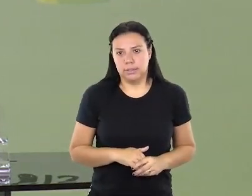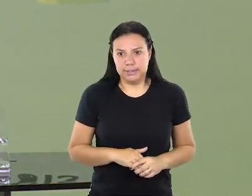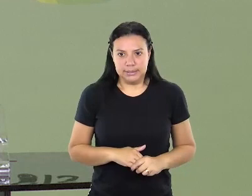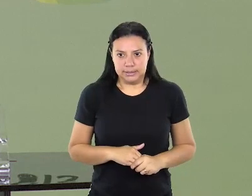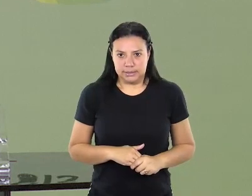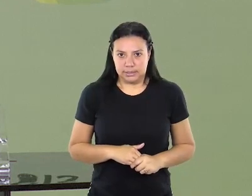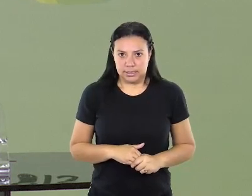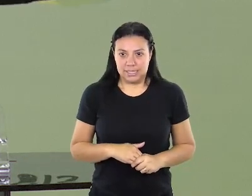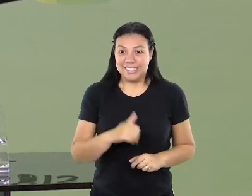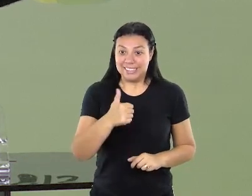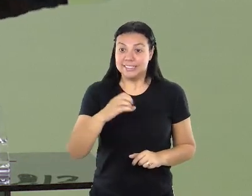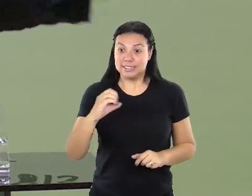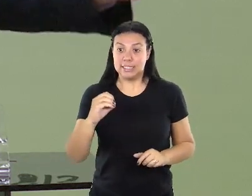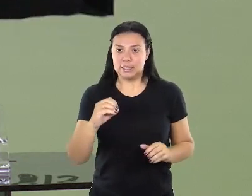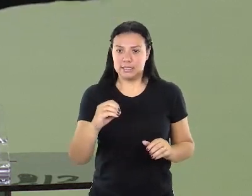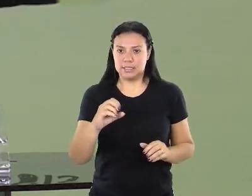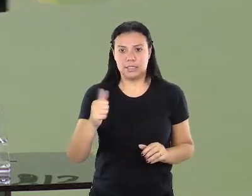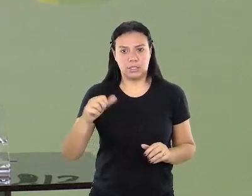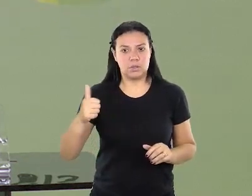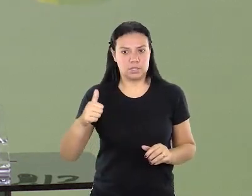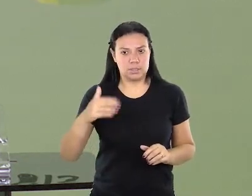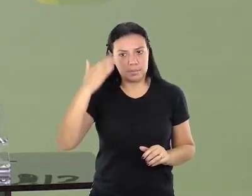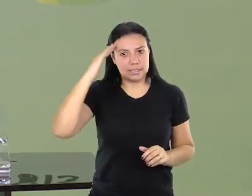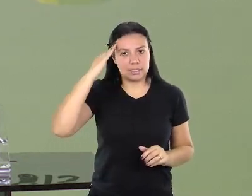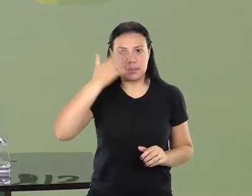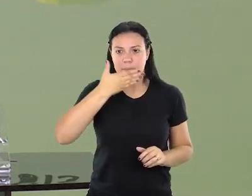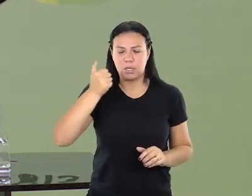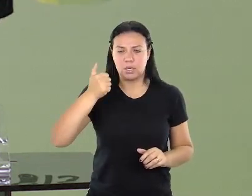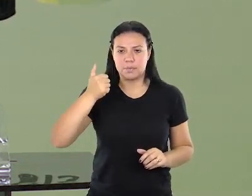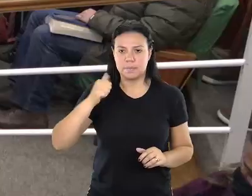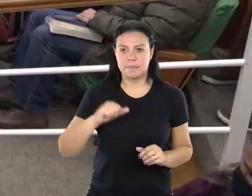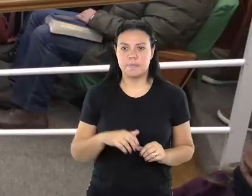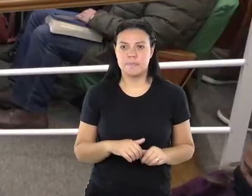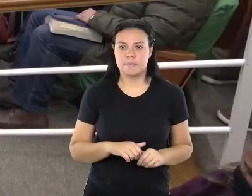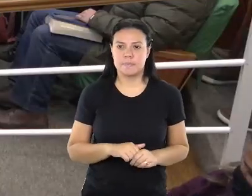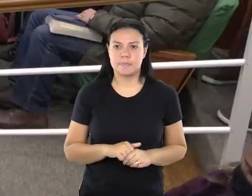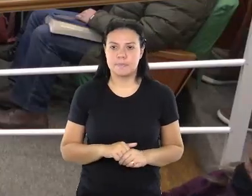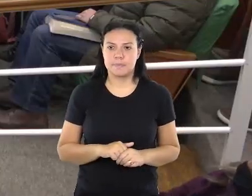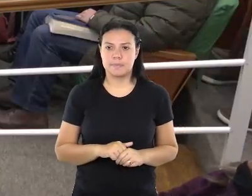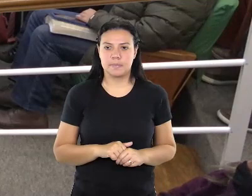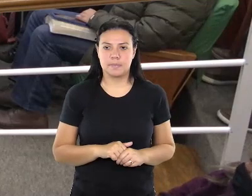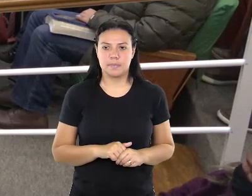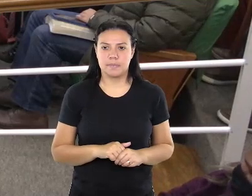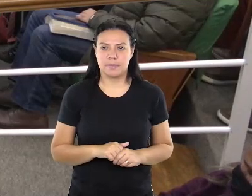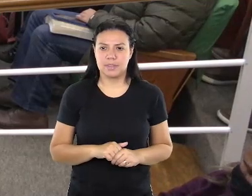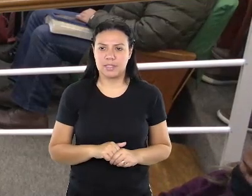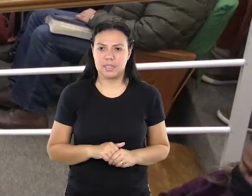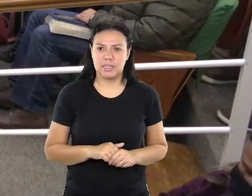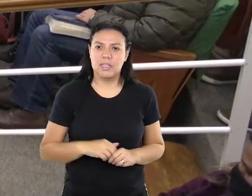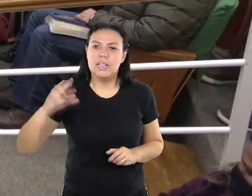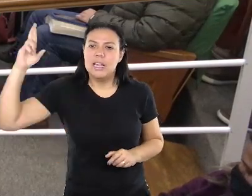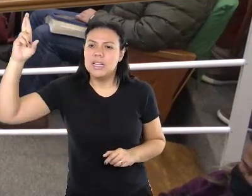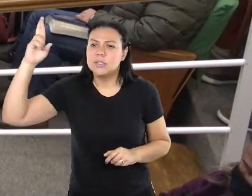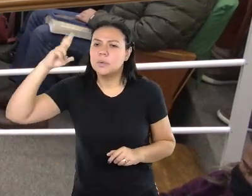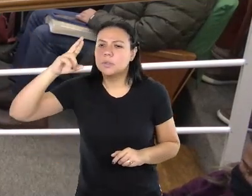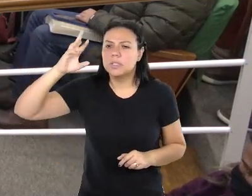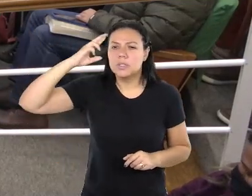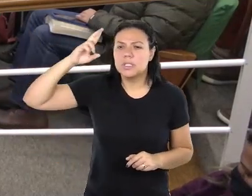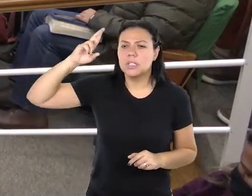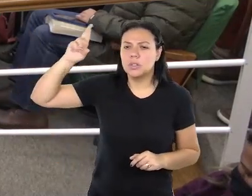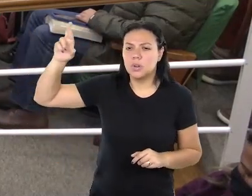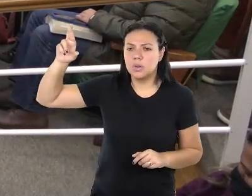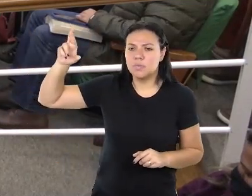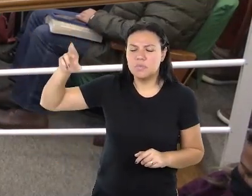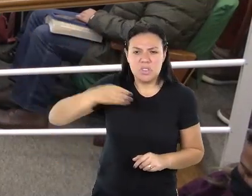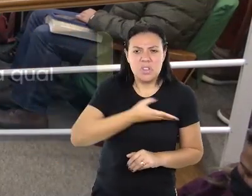Vamos ler 10 e 11 para ter a compreensão. Tornou o Senhor: tens compaixão da planta que não